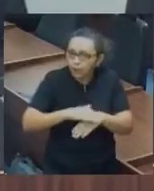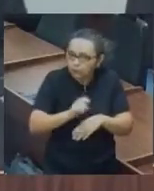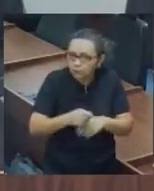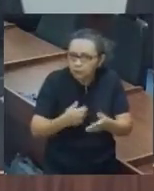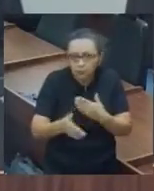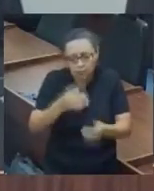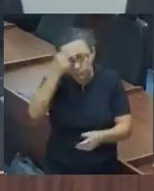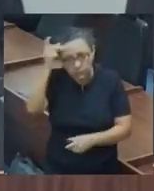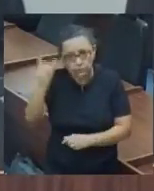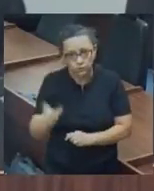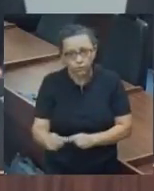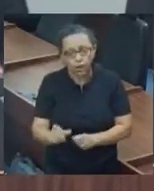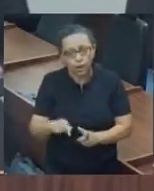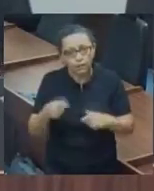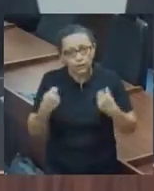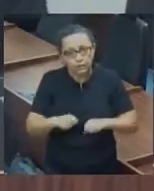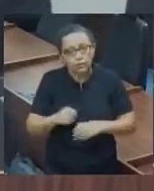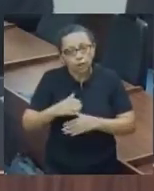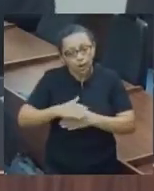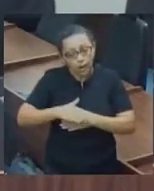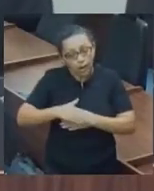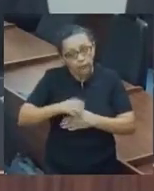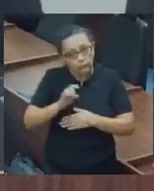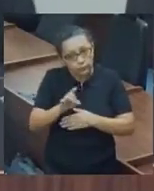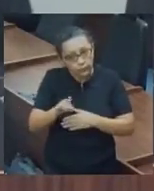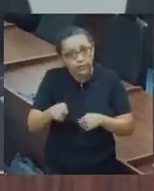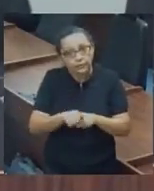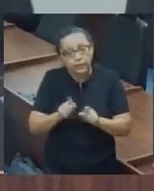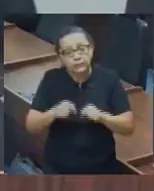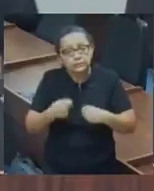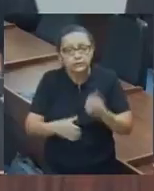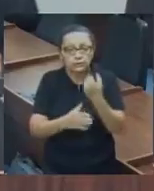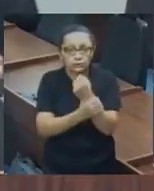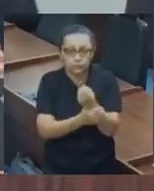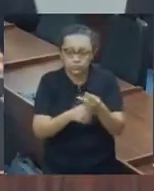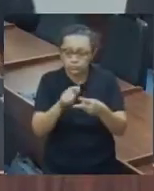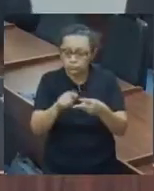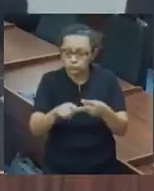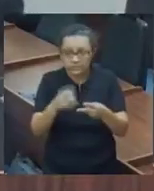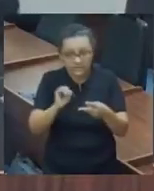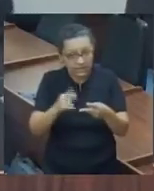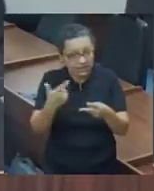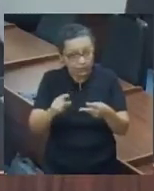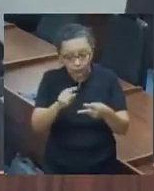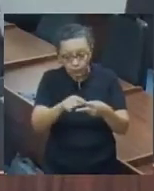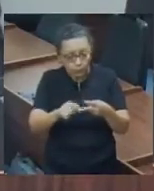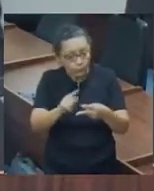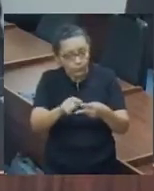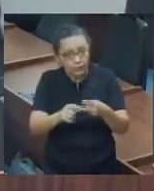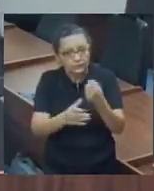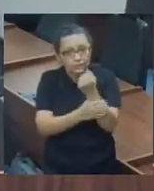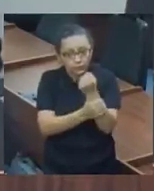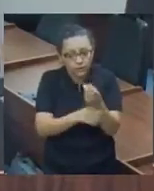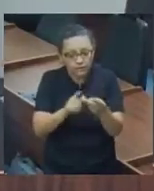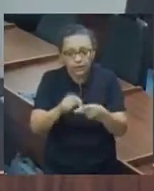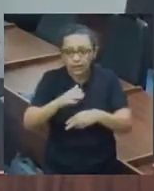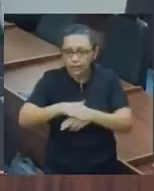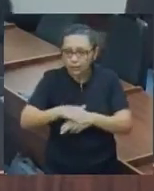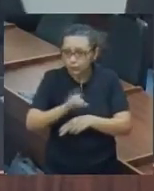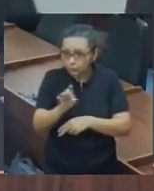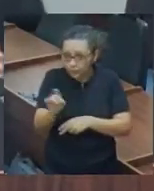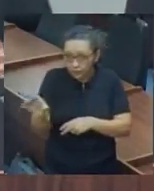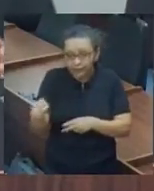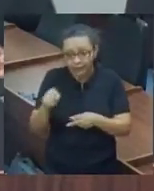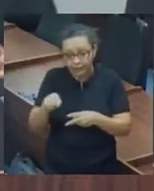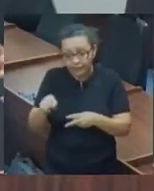pessoa é necessária autonomia é necessária segurança se não houver segurança e novell autonomia aquele